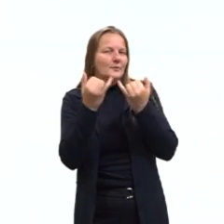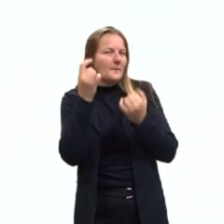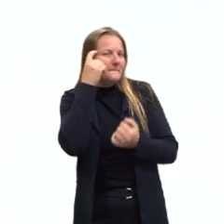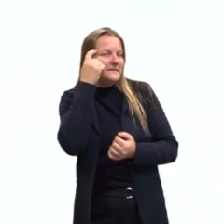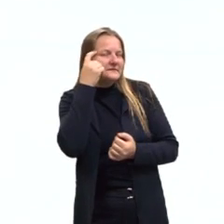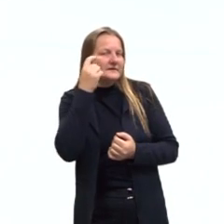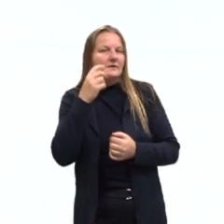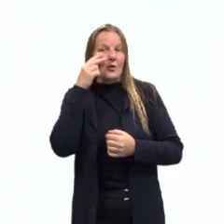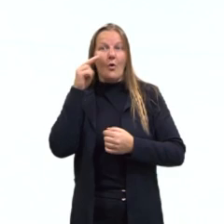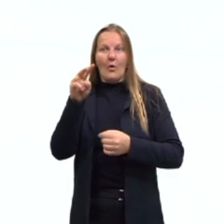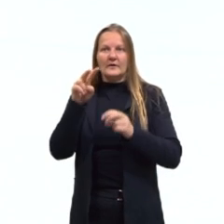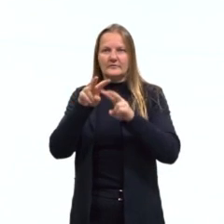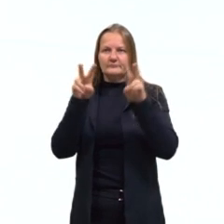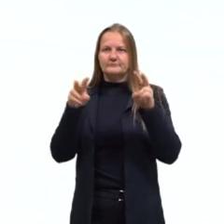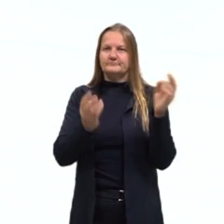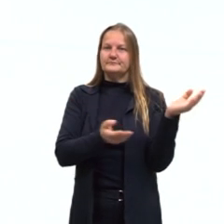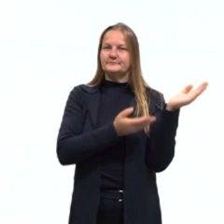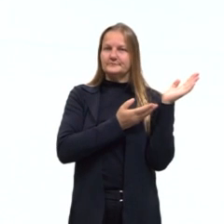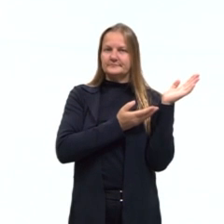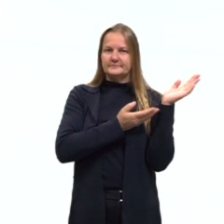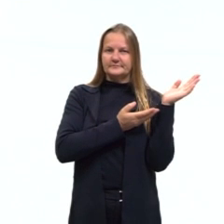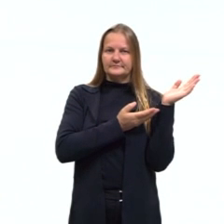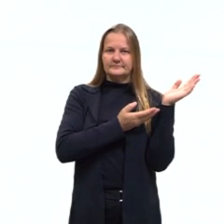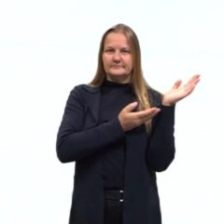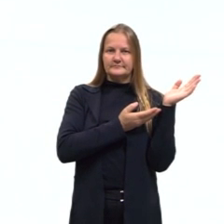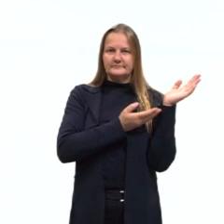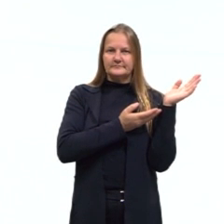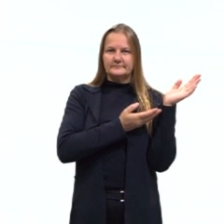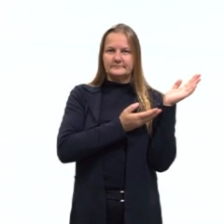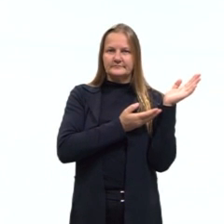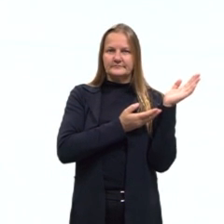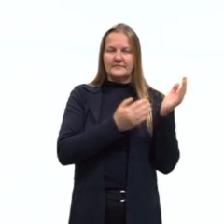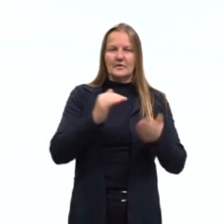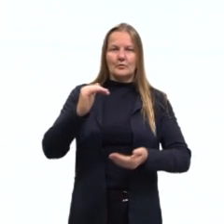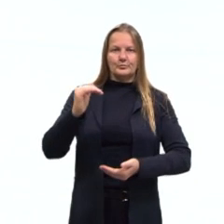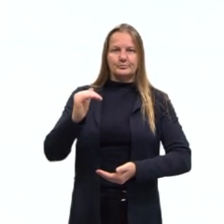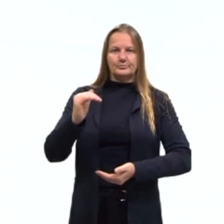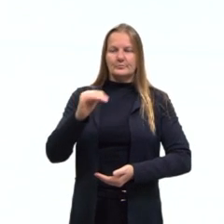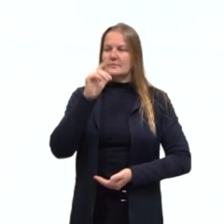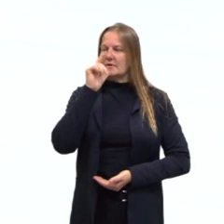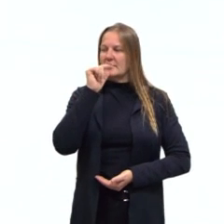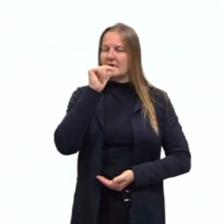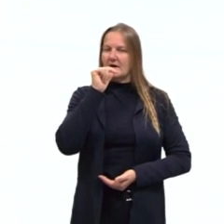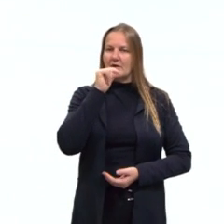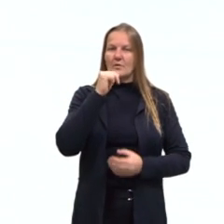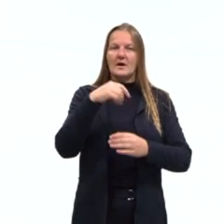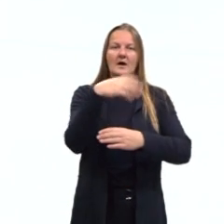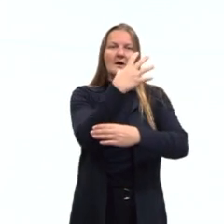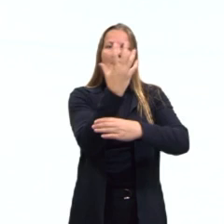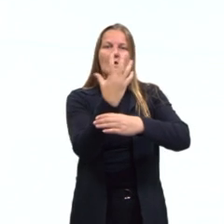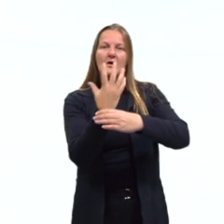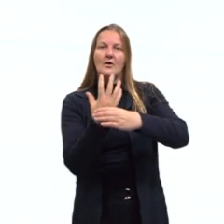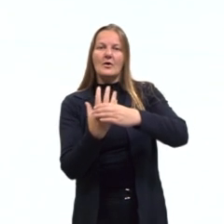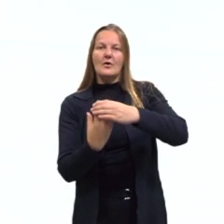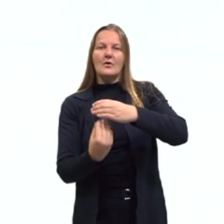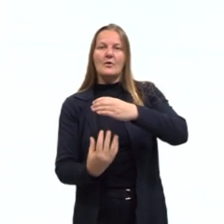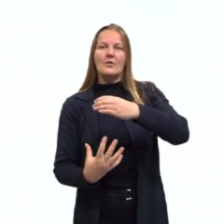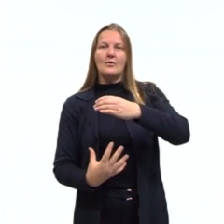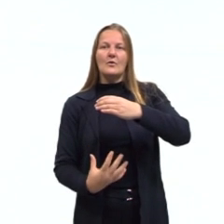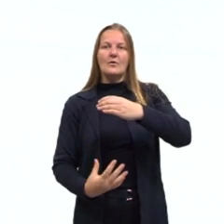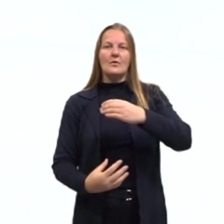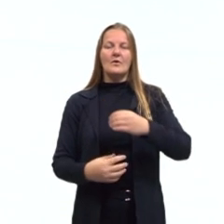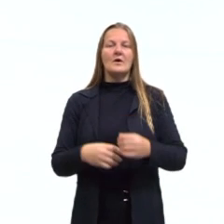essa garrafa d'água ou essa garrafa com uma substância mais volátil como nos últimos tempos nós utilizamos muito